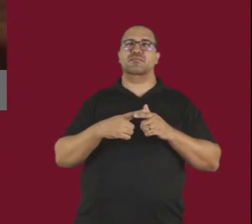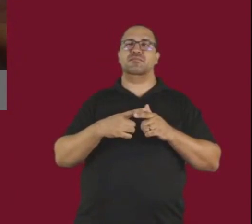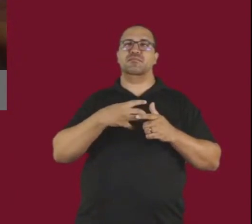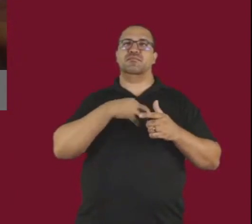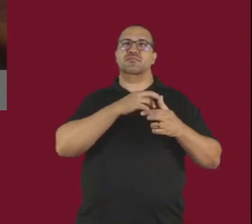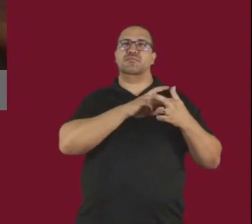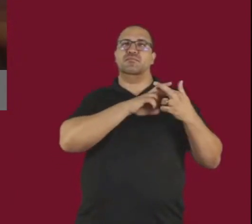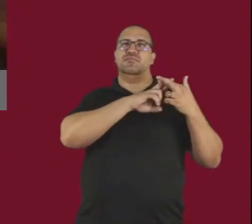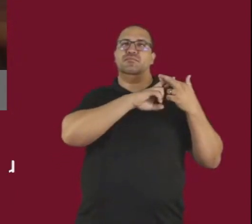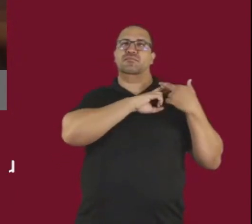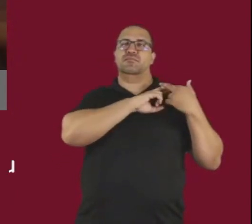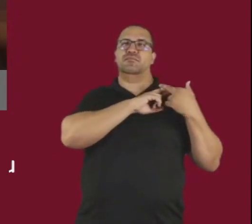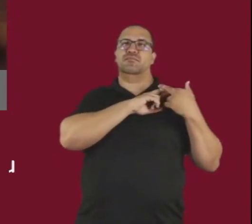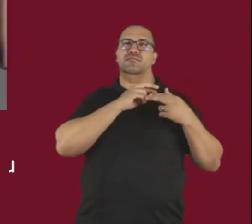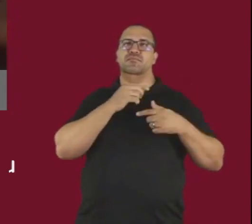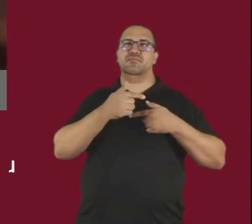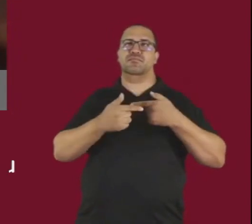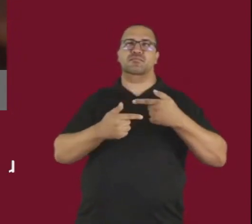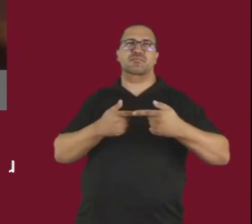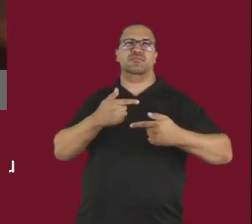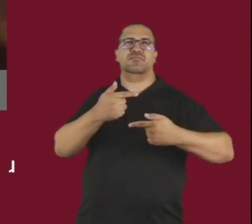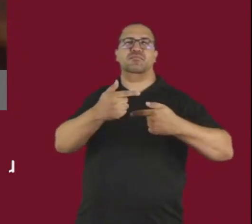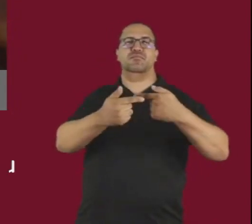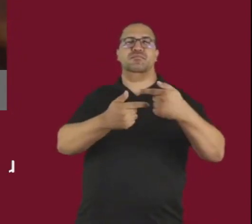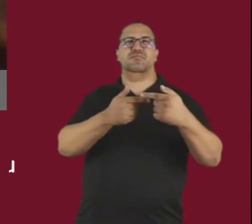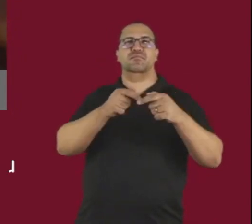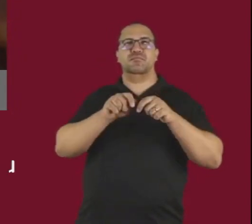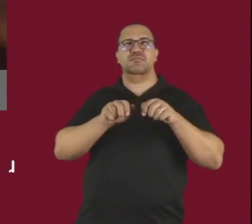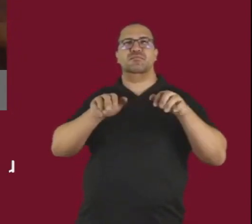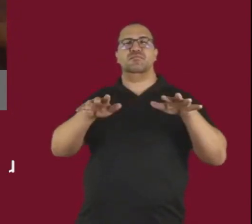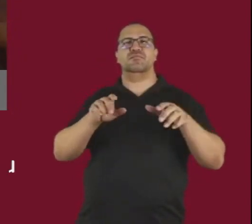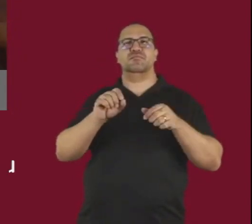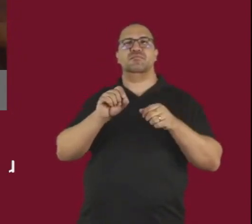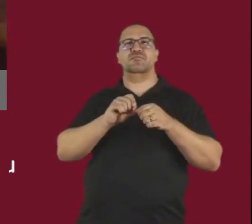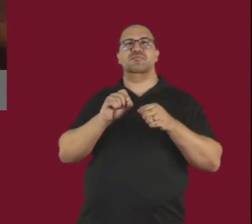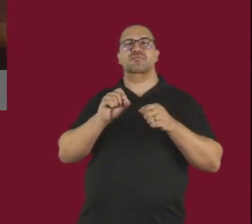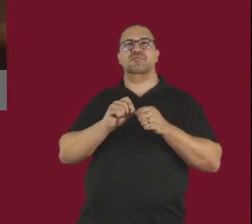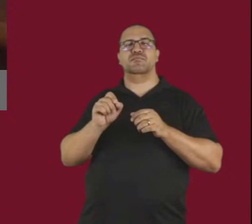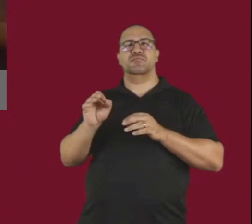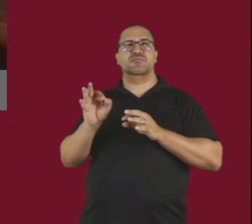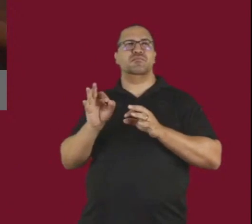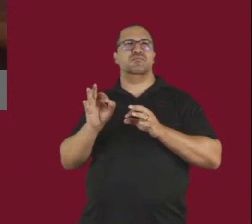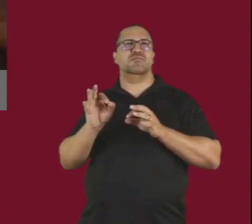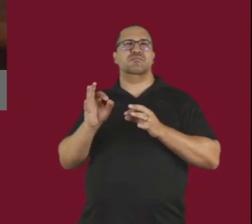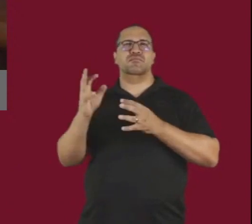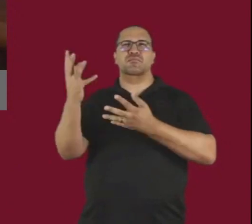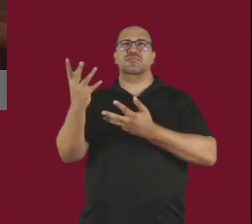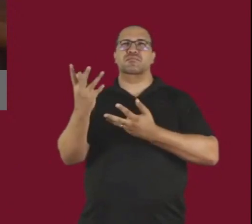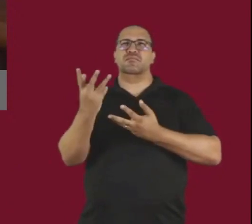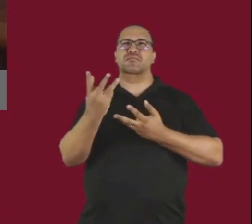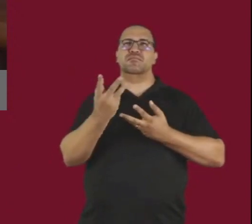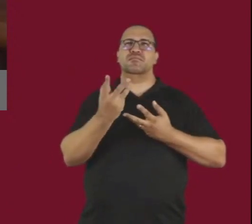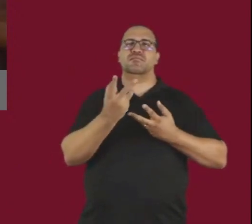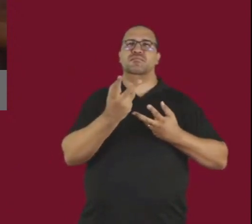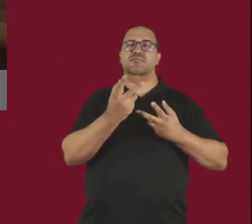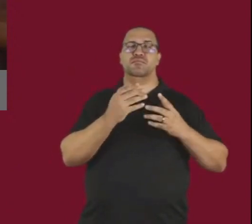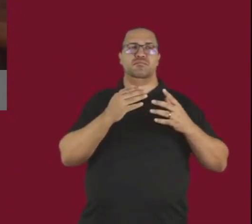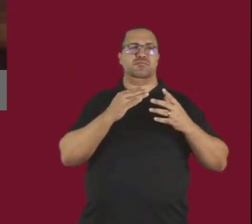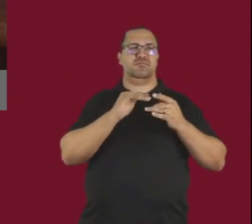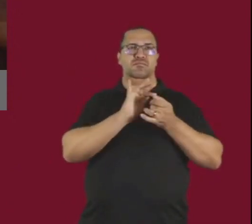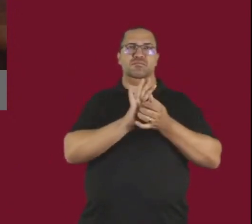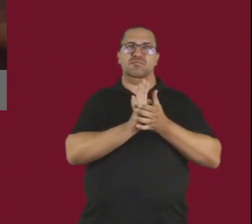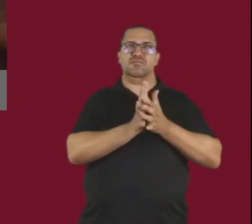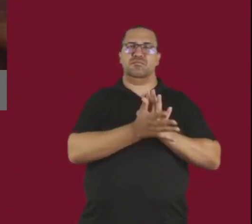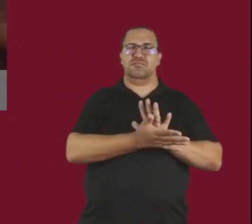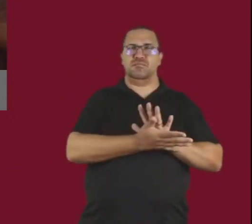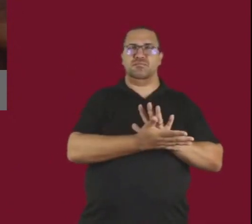por essas gerações que nada fizeram para receber uma casa destruída.